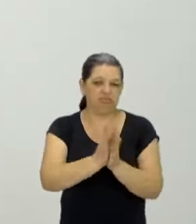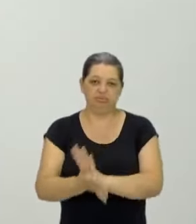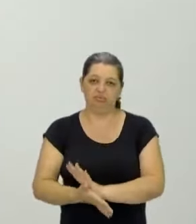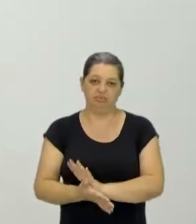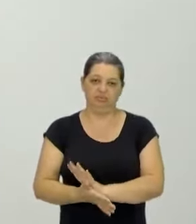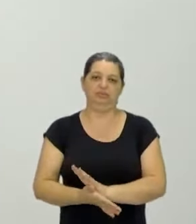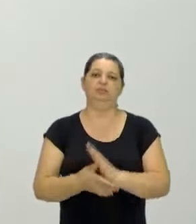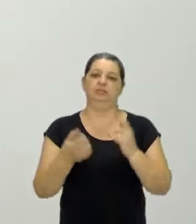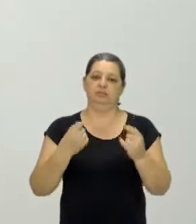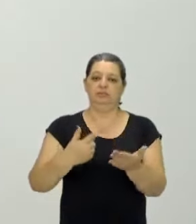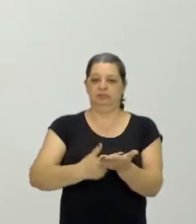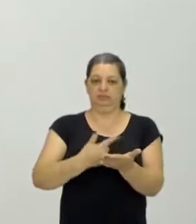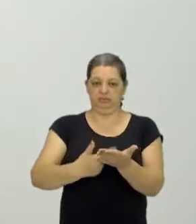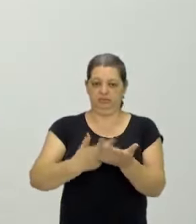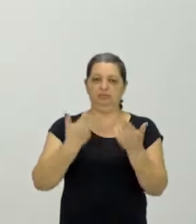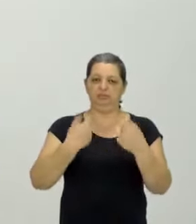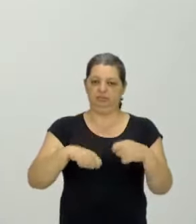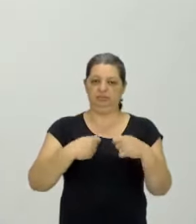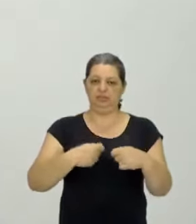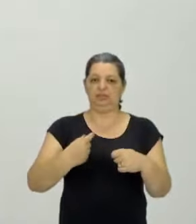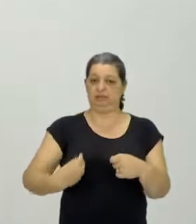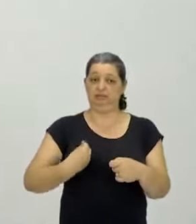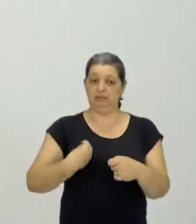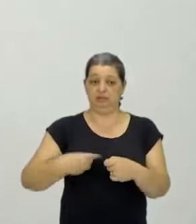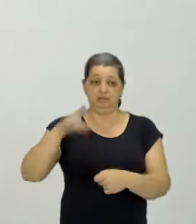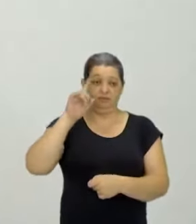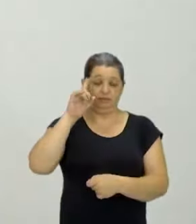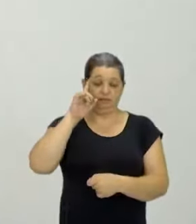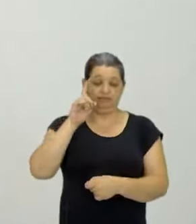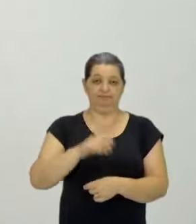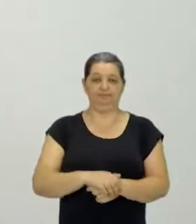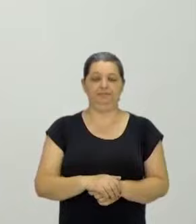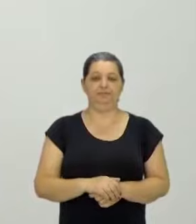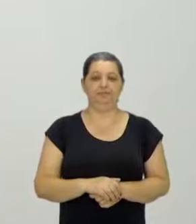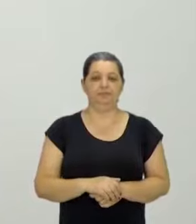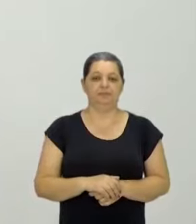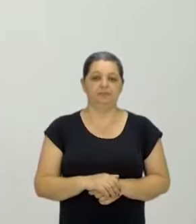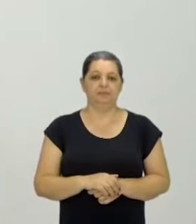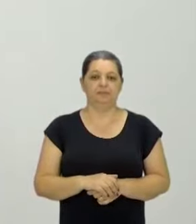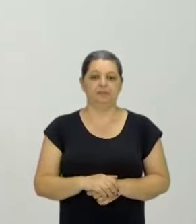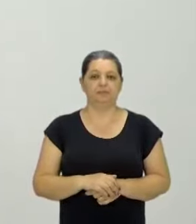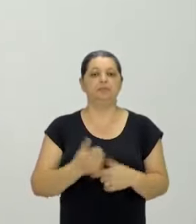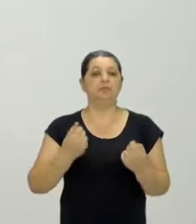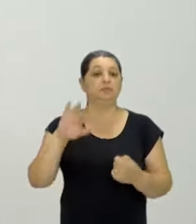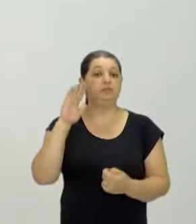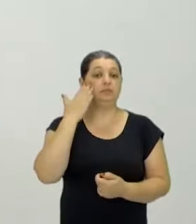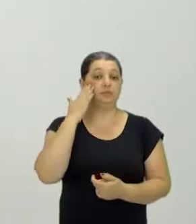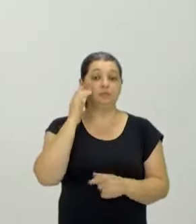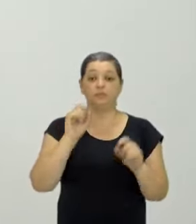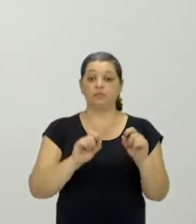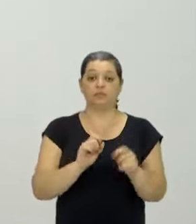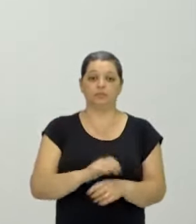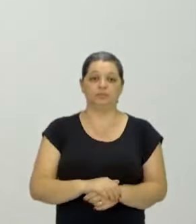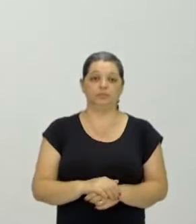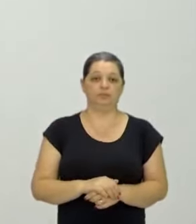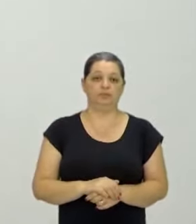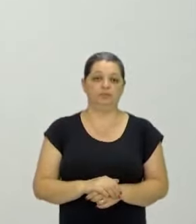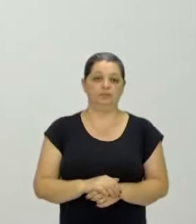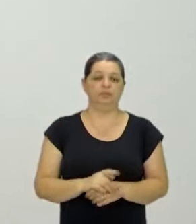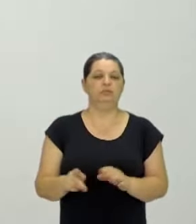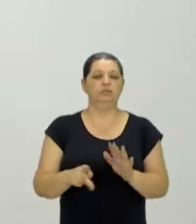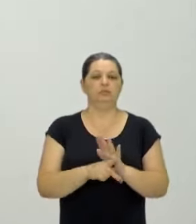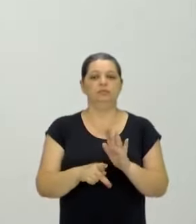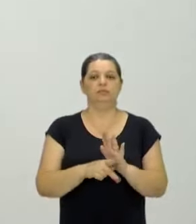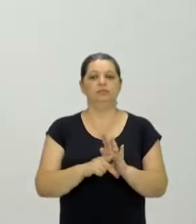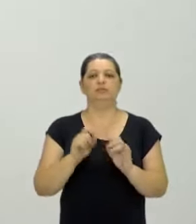devem fazer parte da nossa vida. E aí, para a gente entender um pouquinho mais, a gente vai falar das biographies, né?